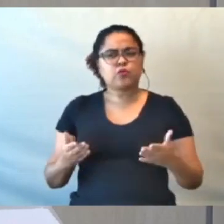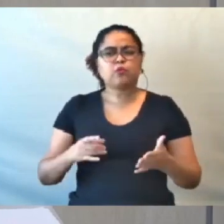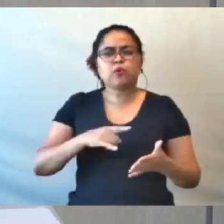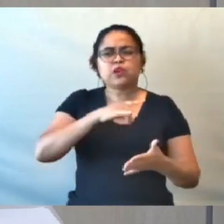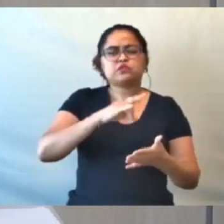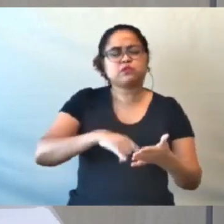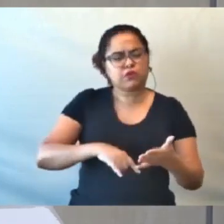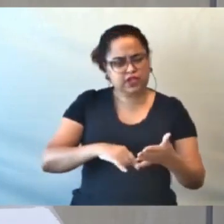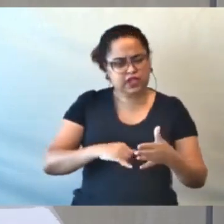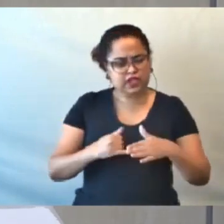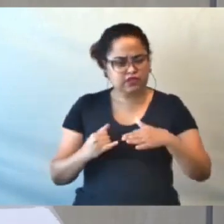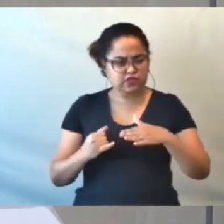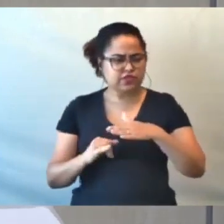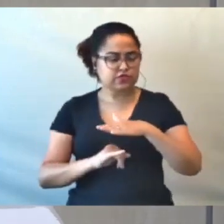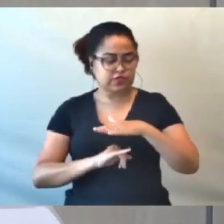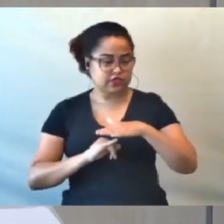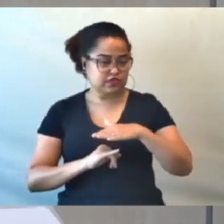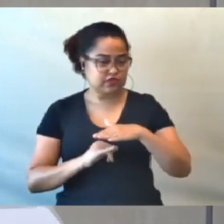Prefeitura?